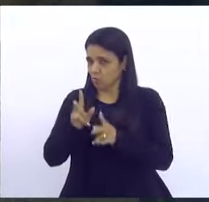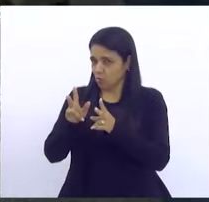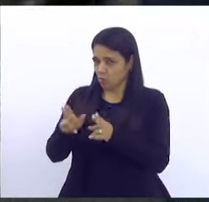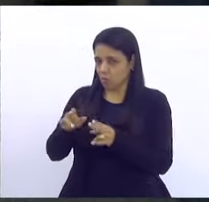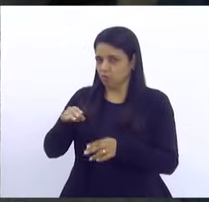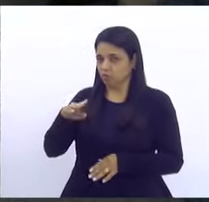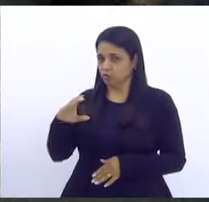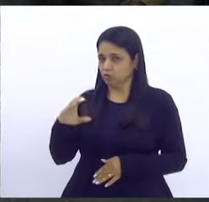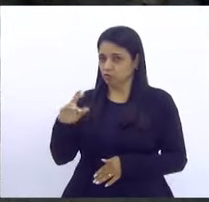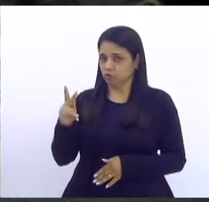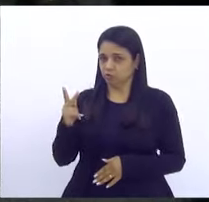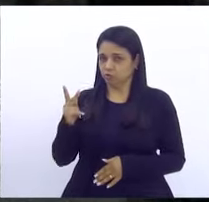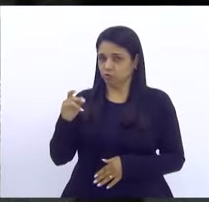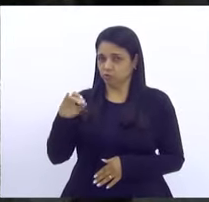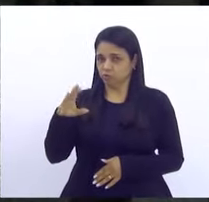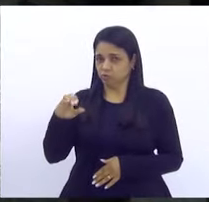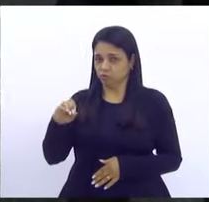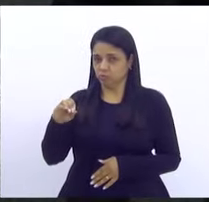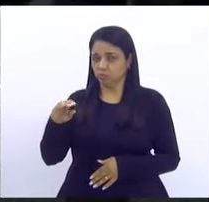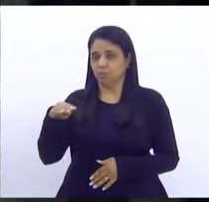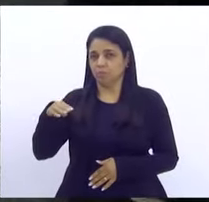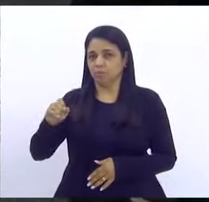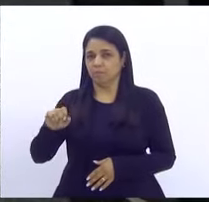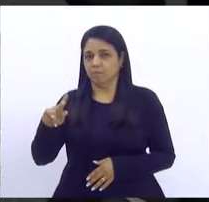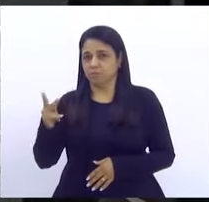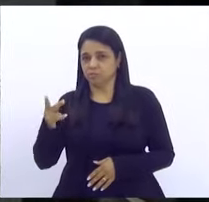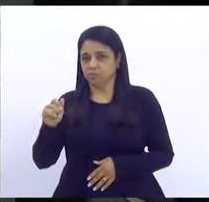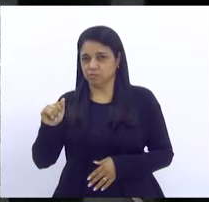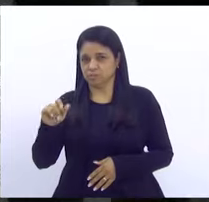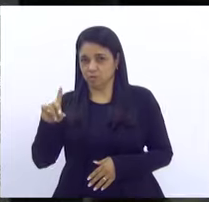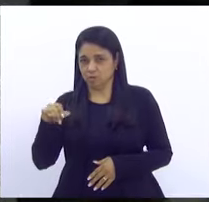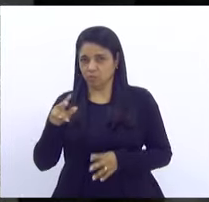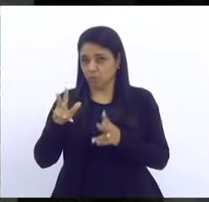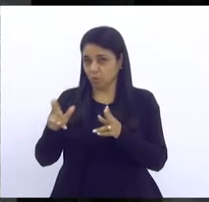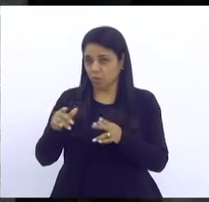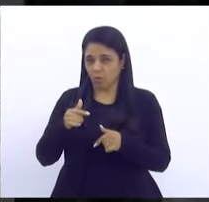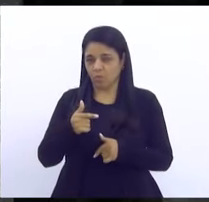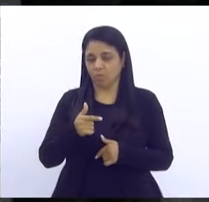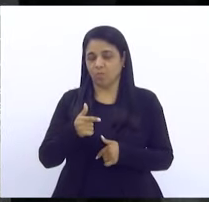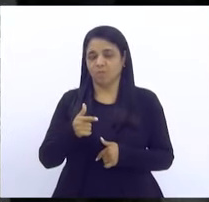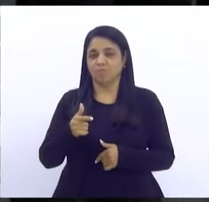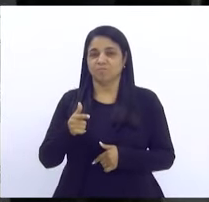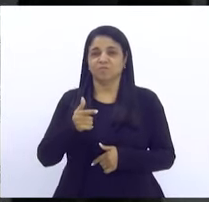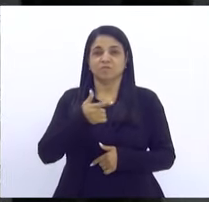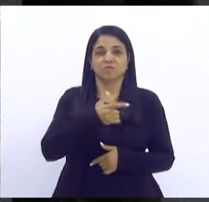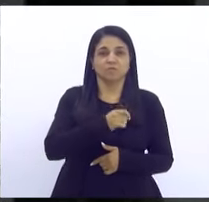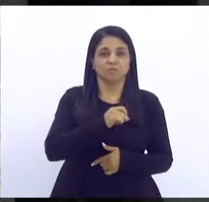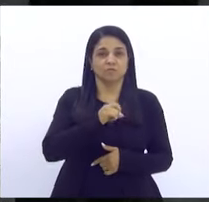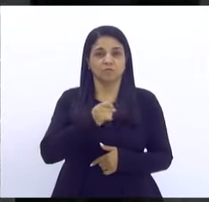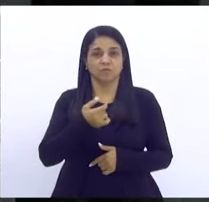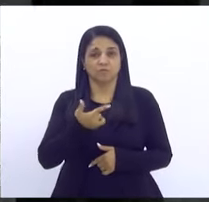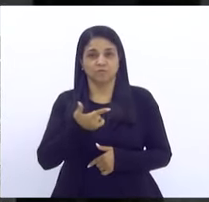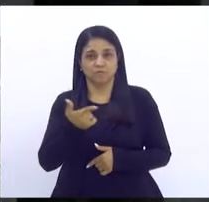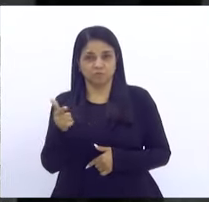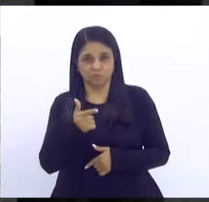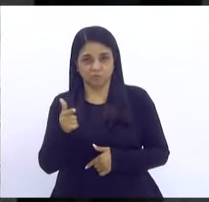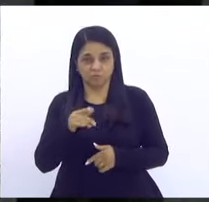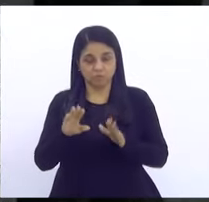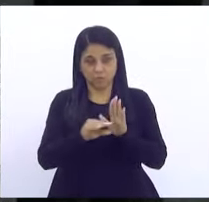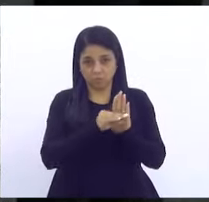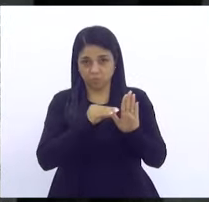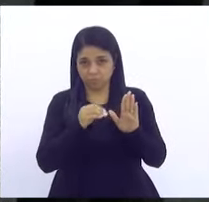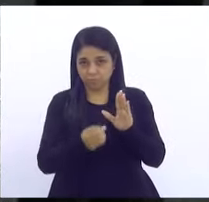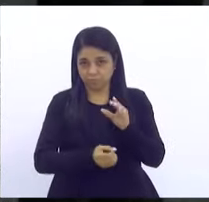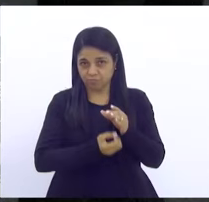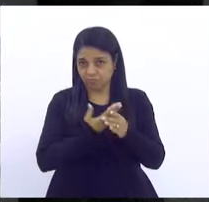Machado no ano de 22 comigo. Eu sou autor de emendas e, por via de consequência, não